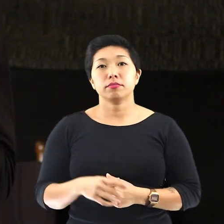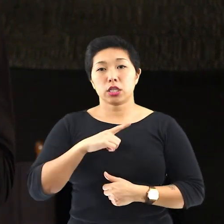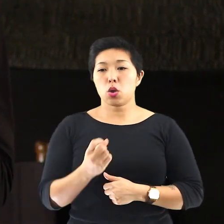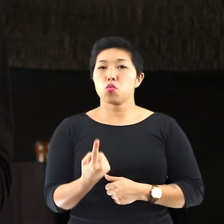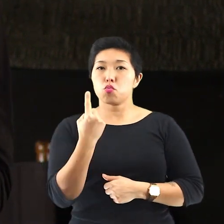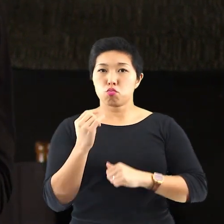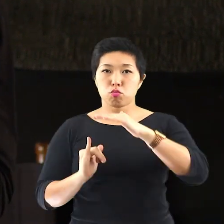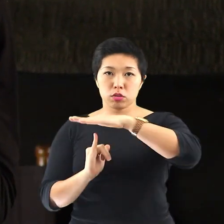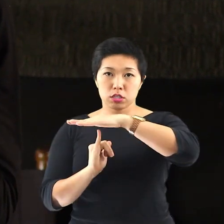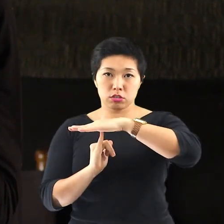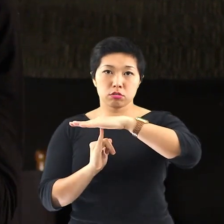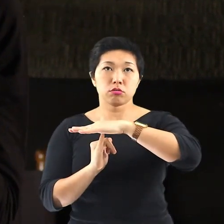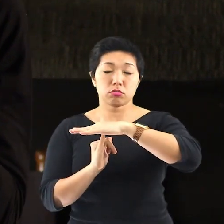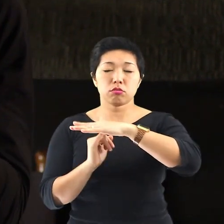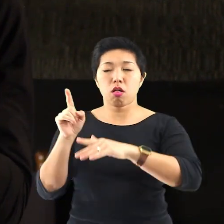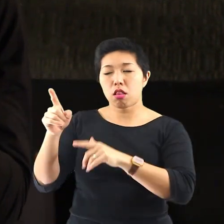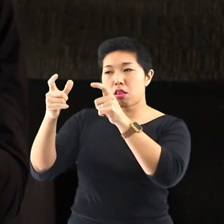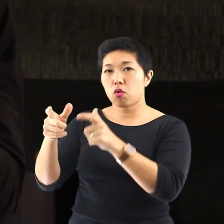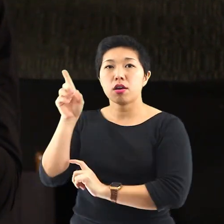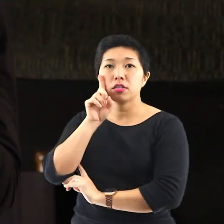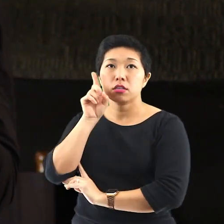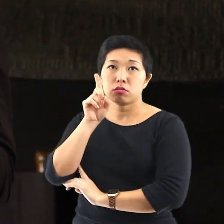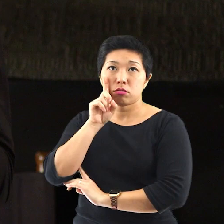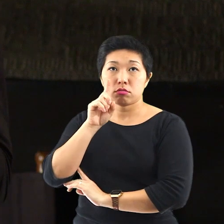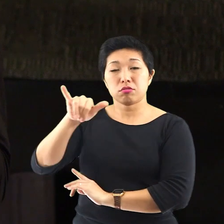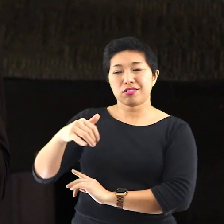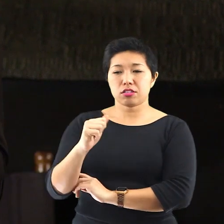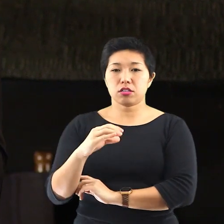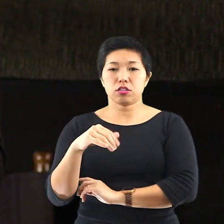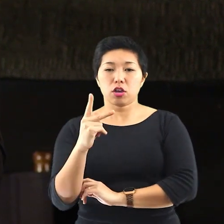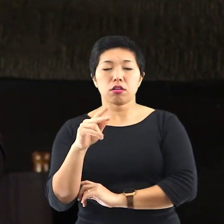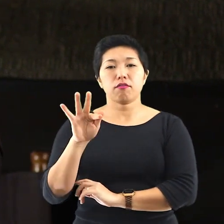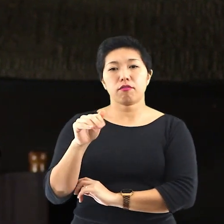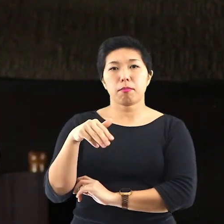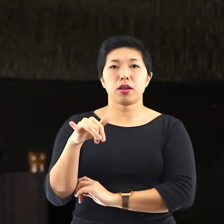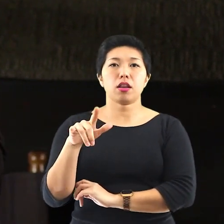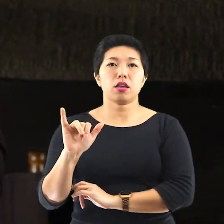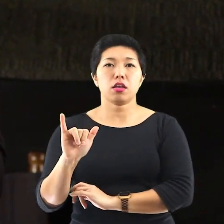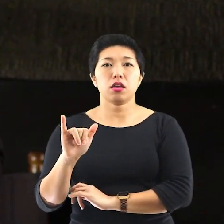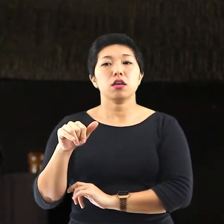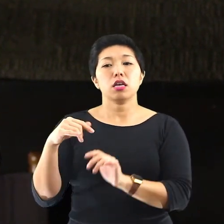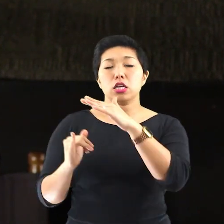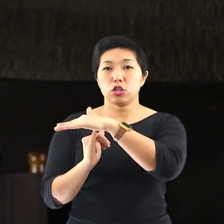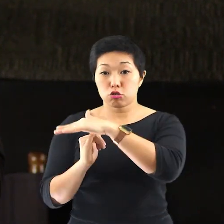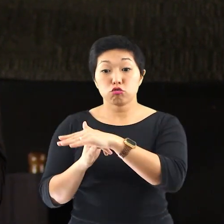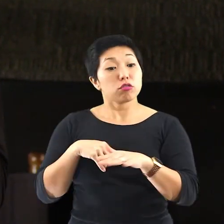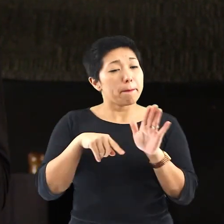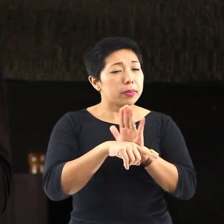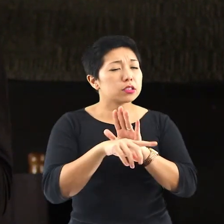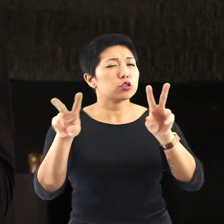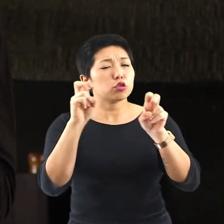um instituto nos Estados Unidos, Jane Family Institute, que está estudando